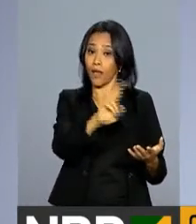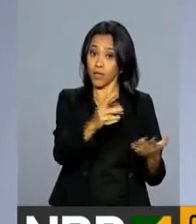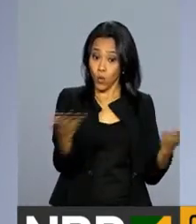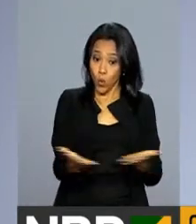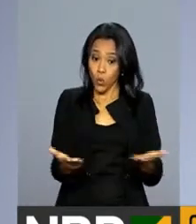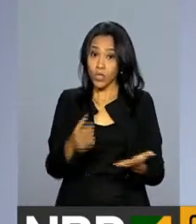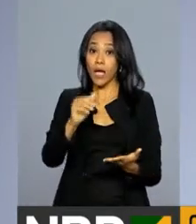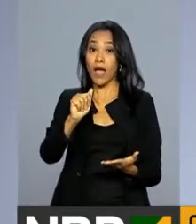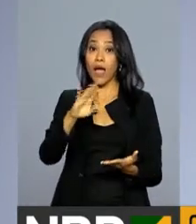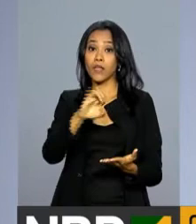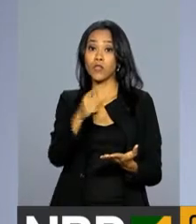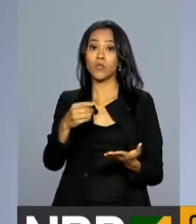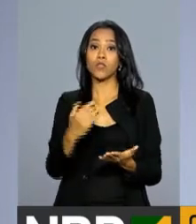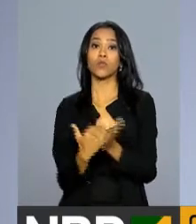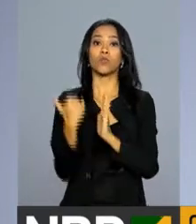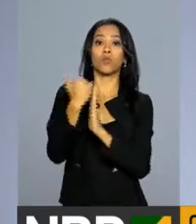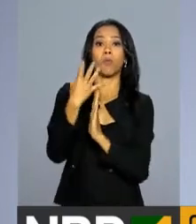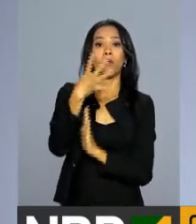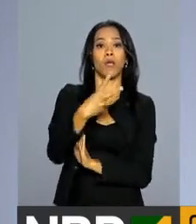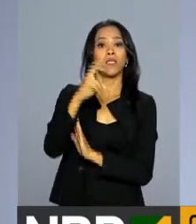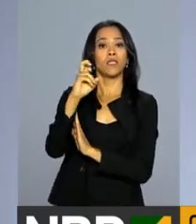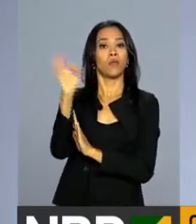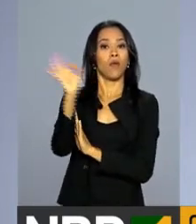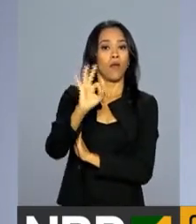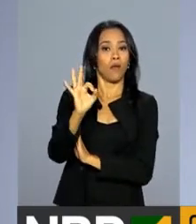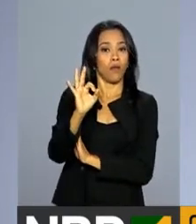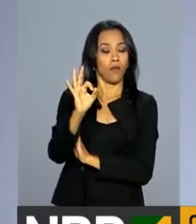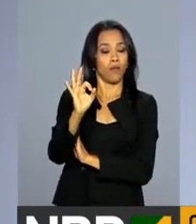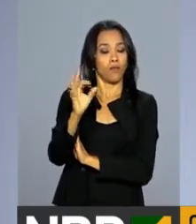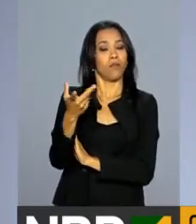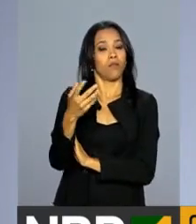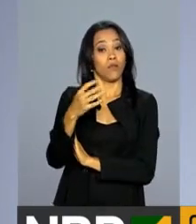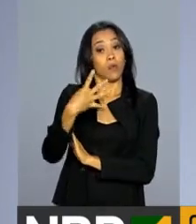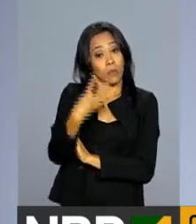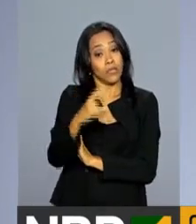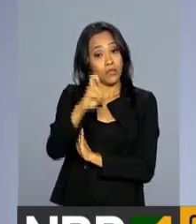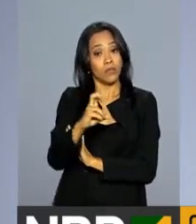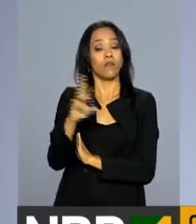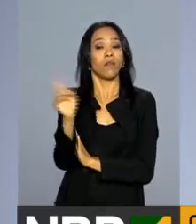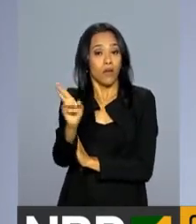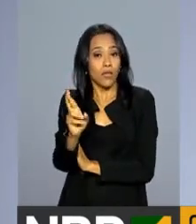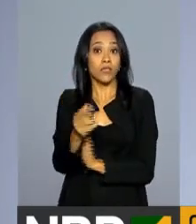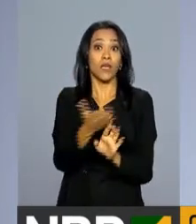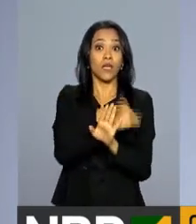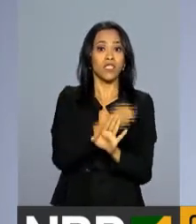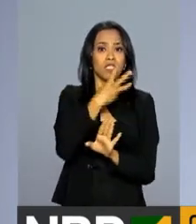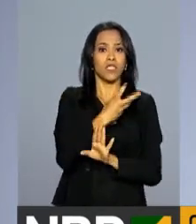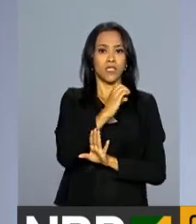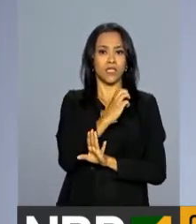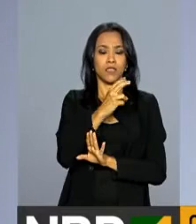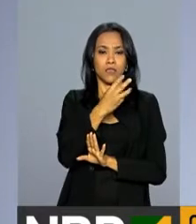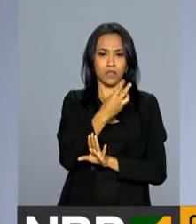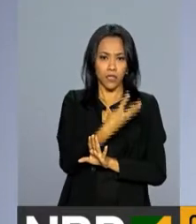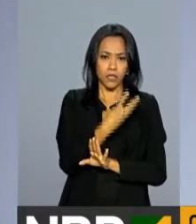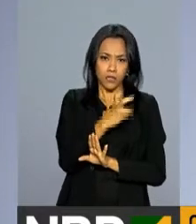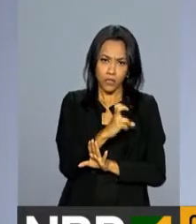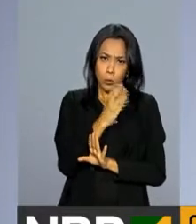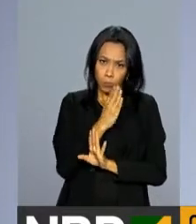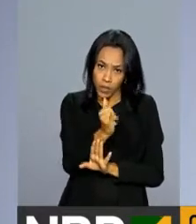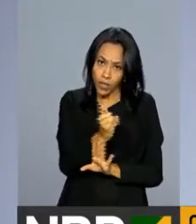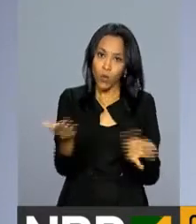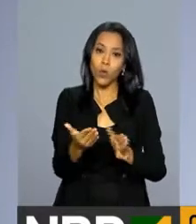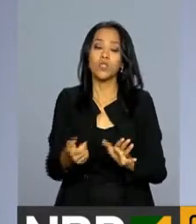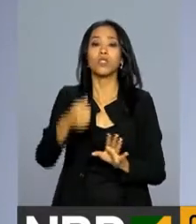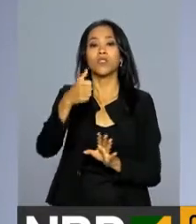ou seja o patrimônio público e e estava em 35 bilhões de reais hoje está em 125